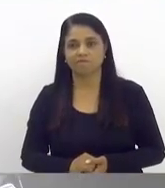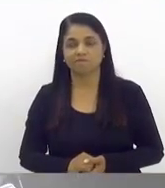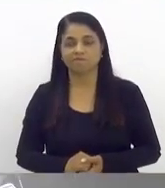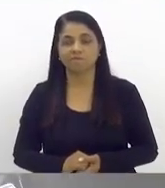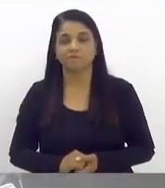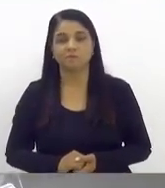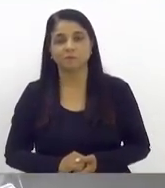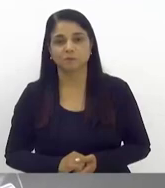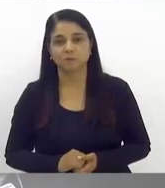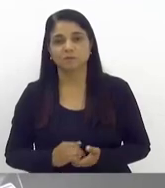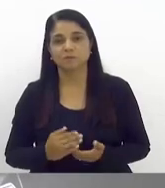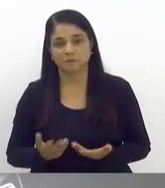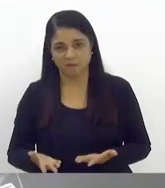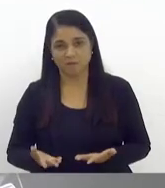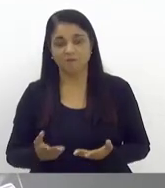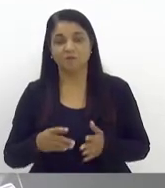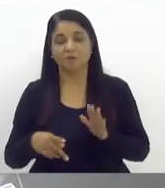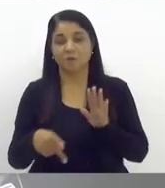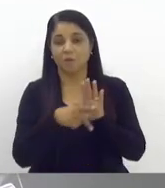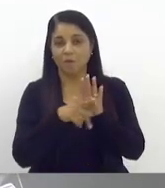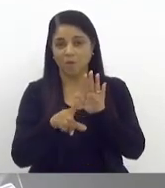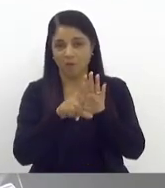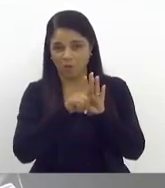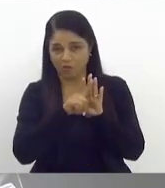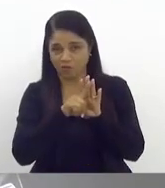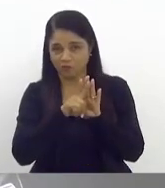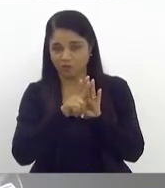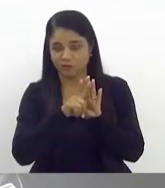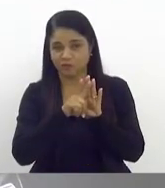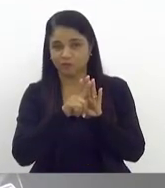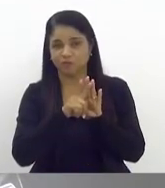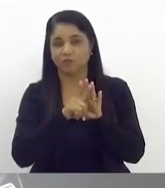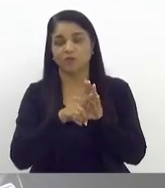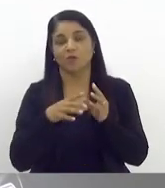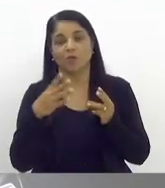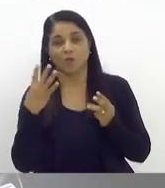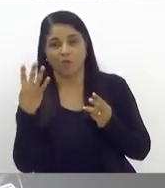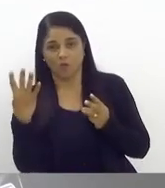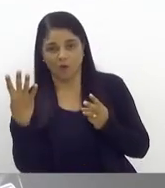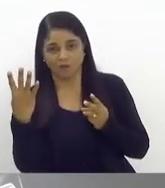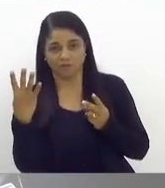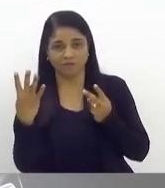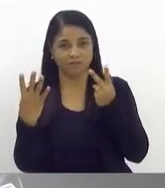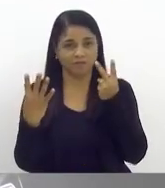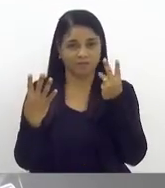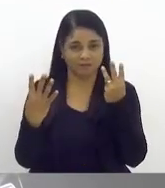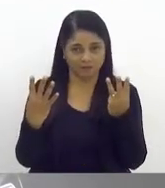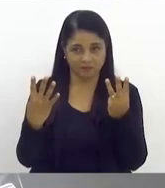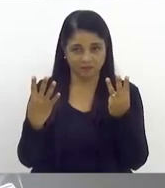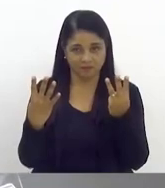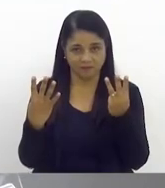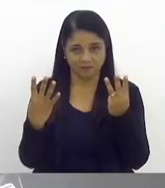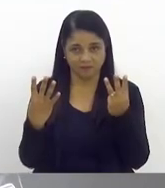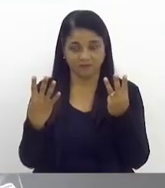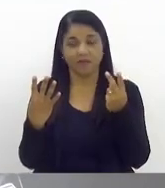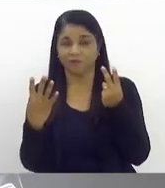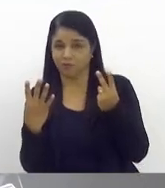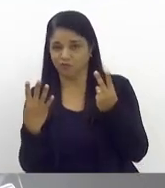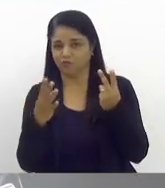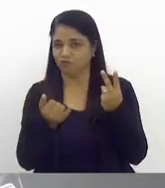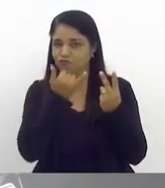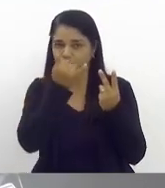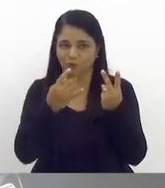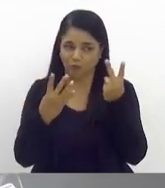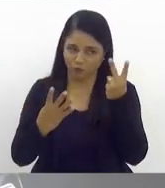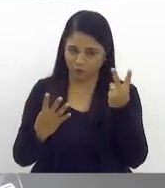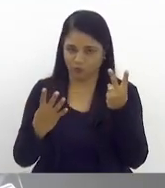ressalvado aí no projeto o placar aí de 4-3. Bem, a 2, desculpa,